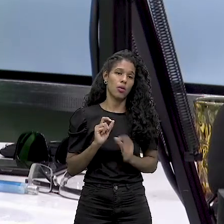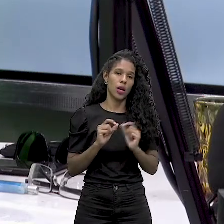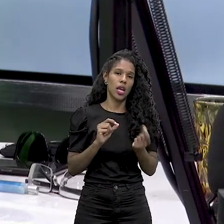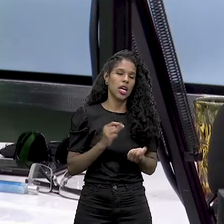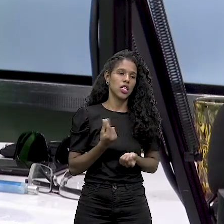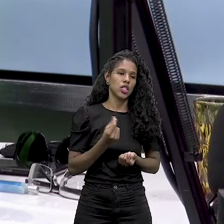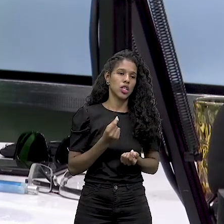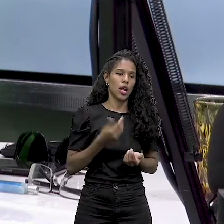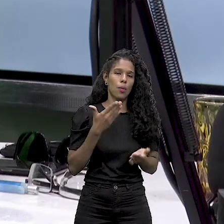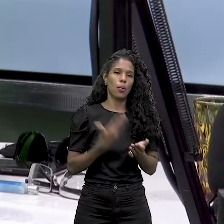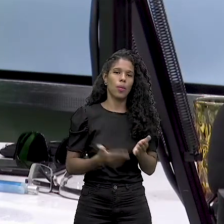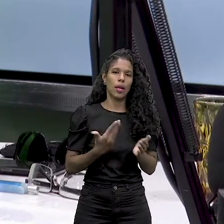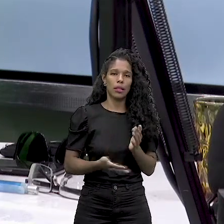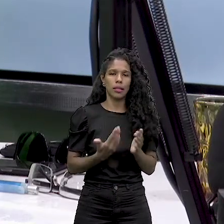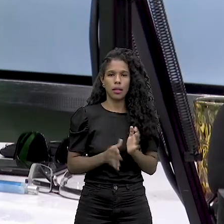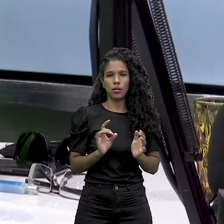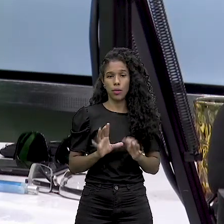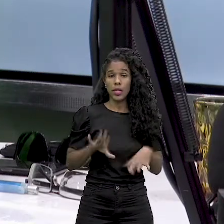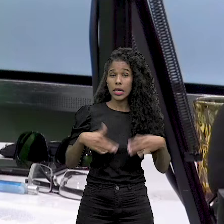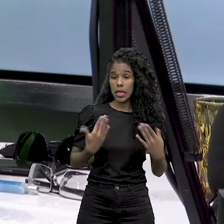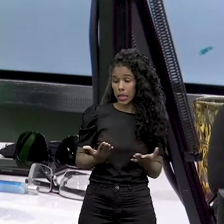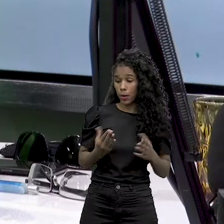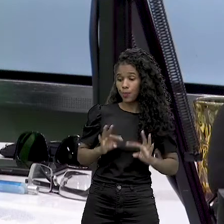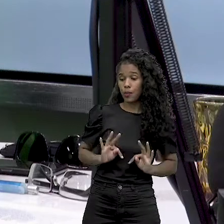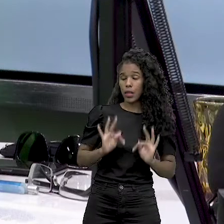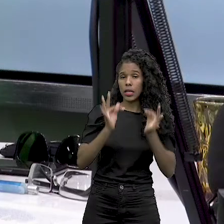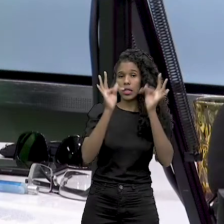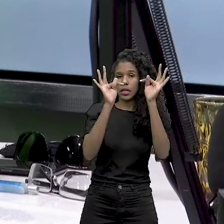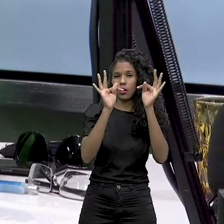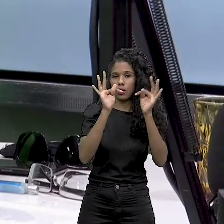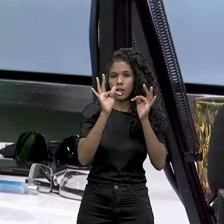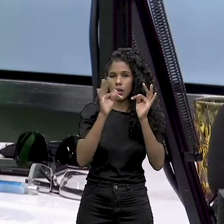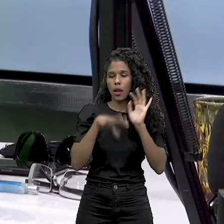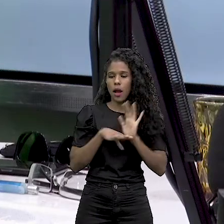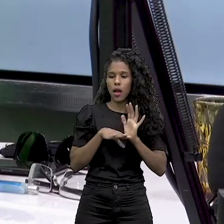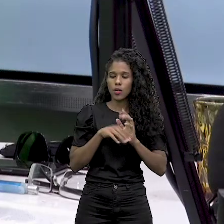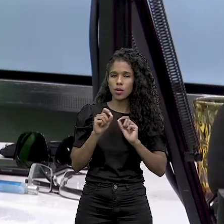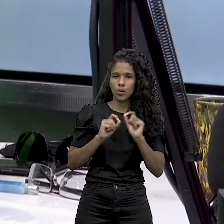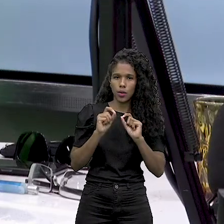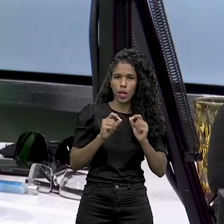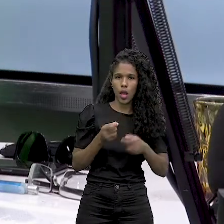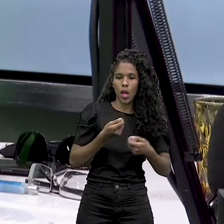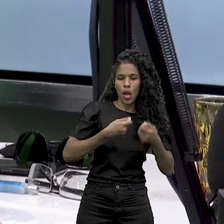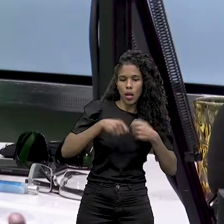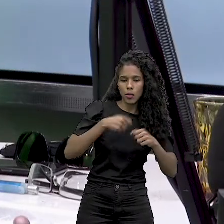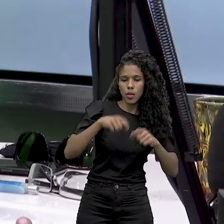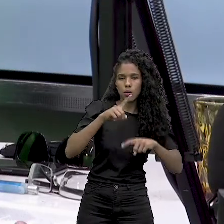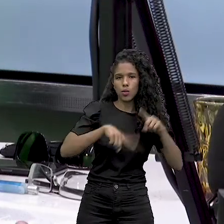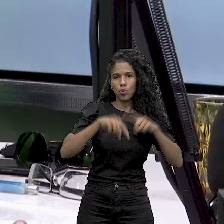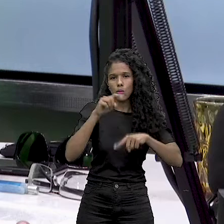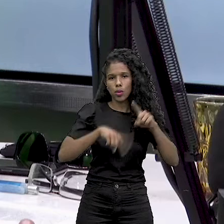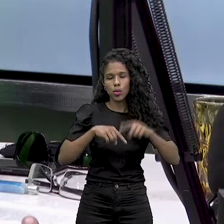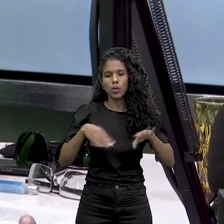Então, a tecnologia ela ajuda no controle dos produtos e serviços, ajuda